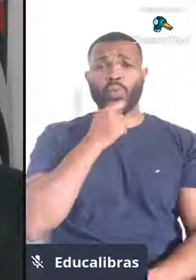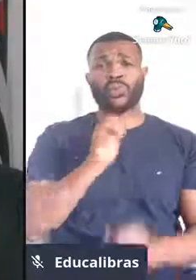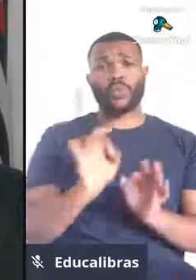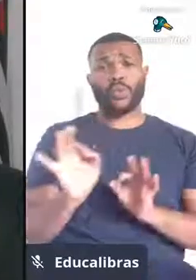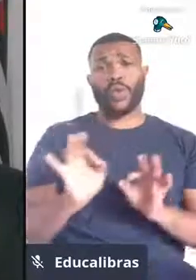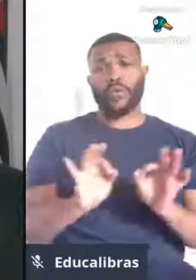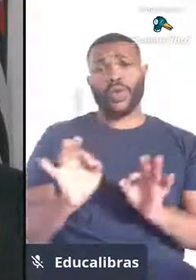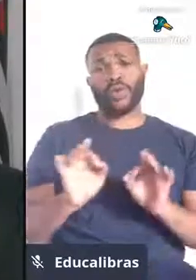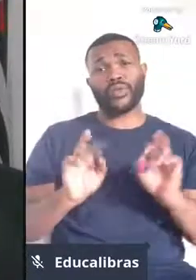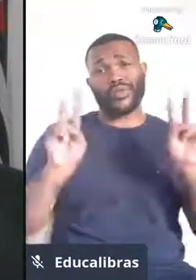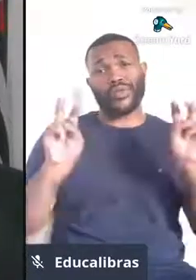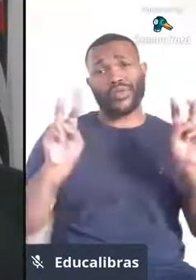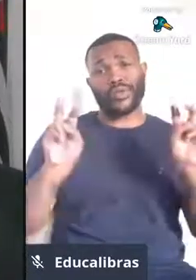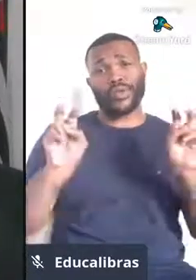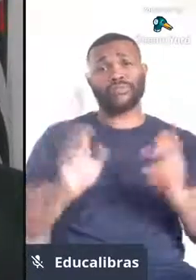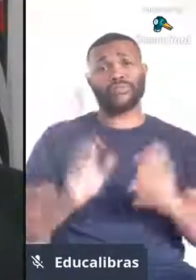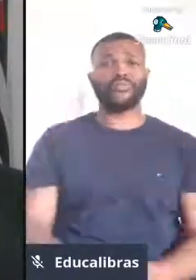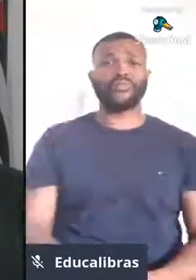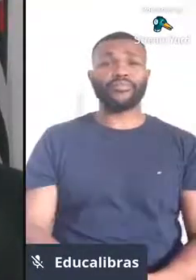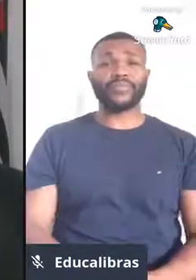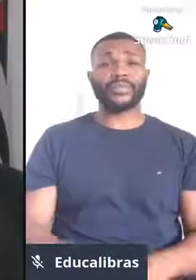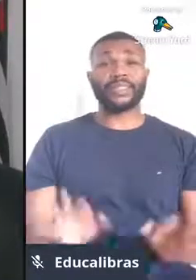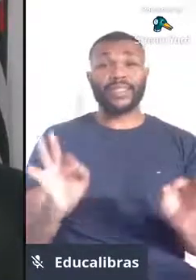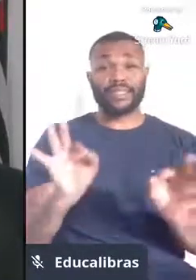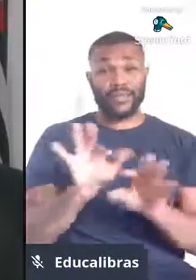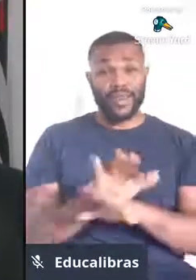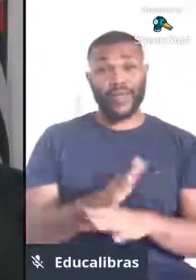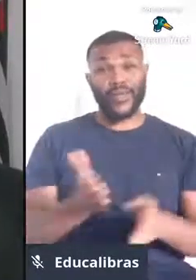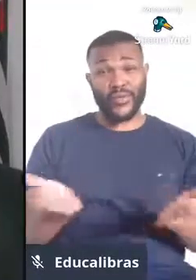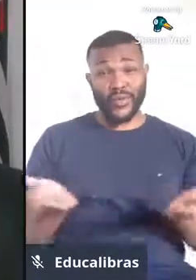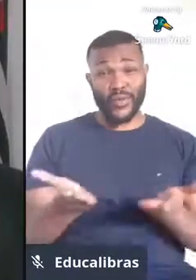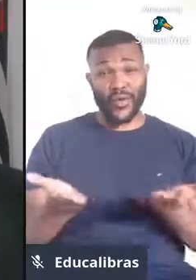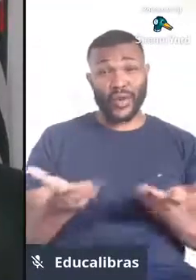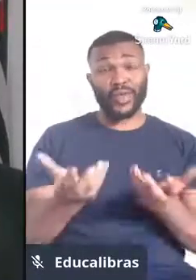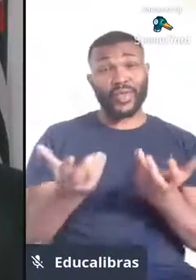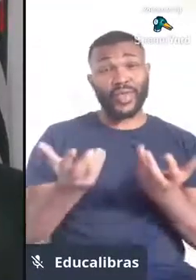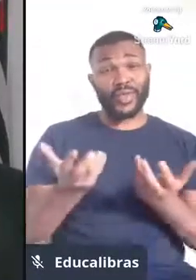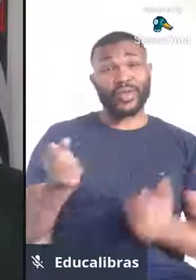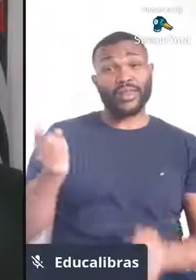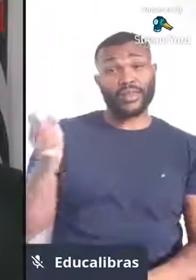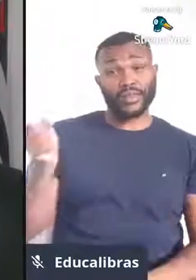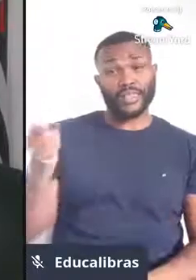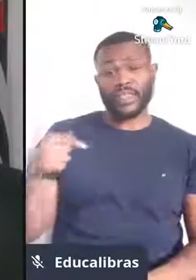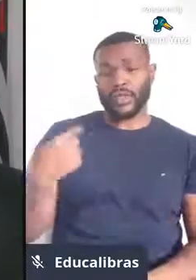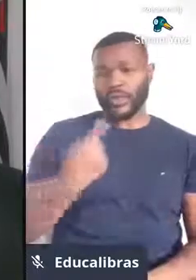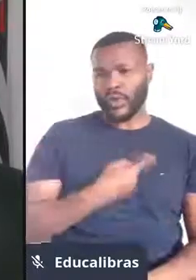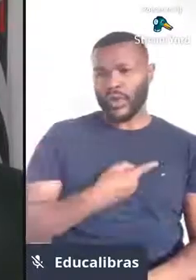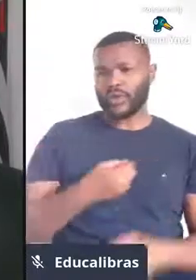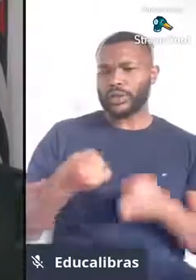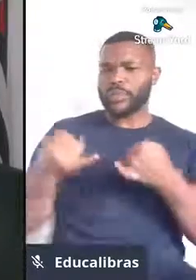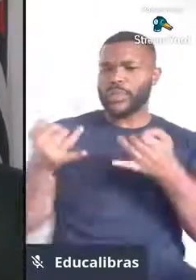tema. Para terminar, Luiz, eu queria que você, né, a gente conversasse um pouco sobre...